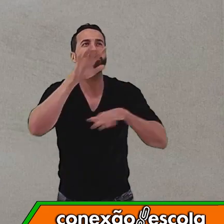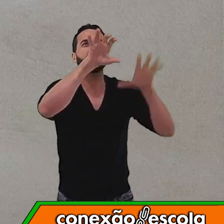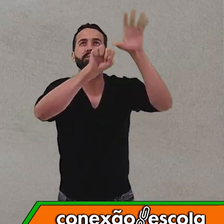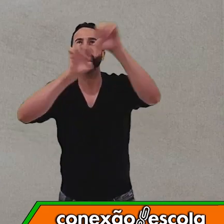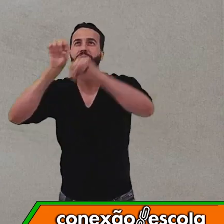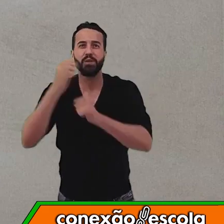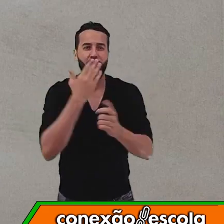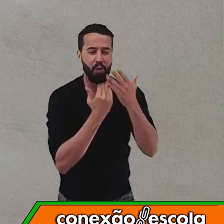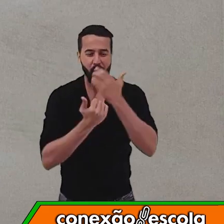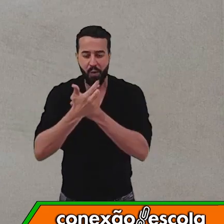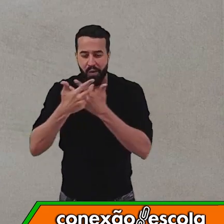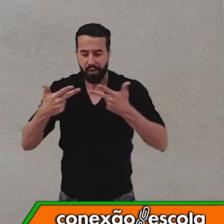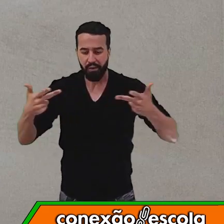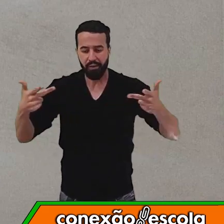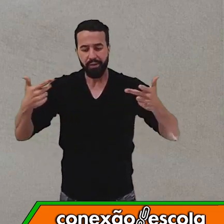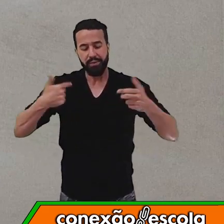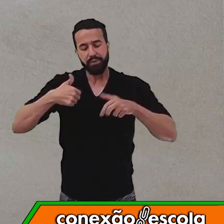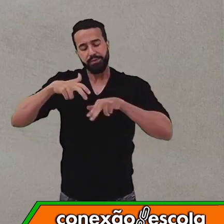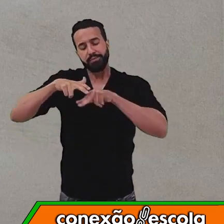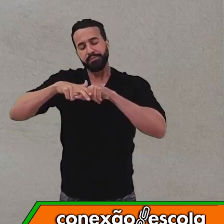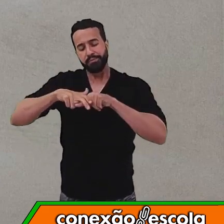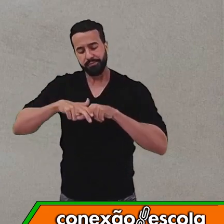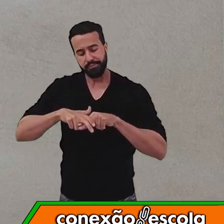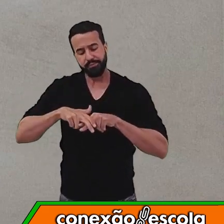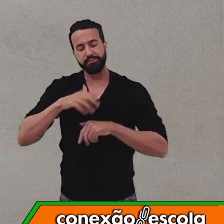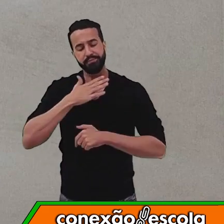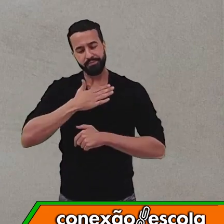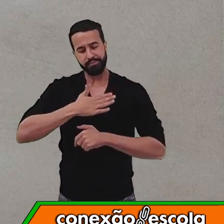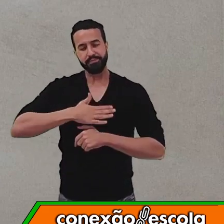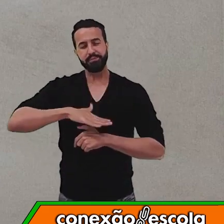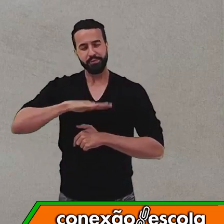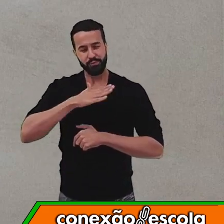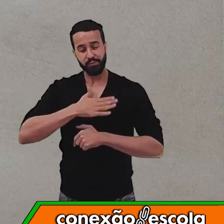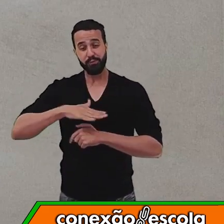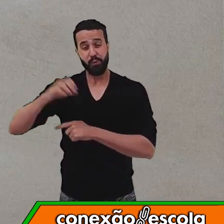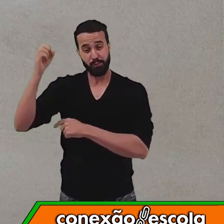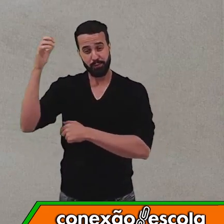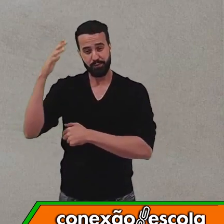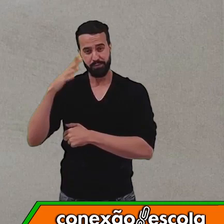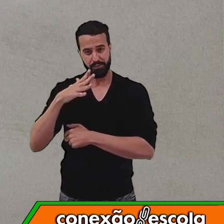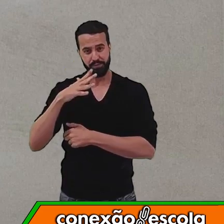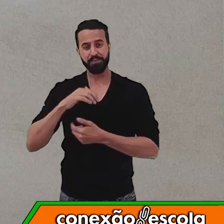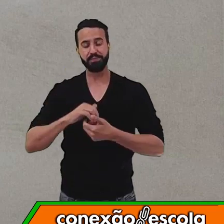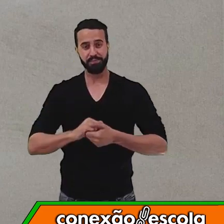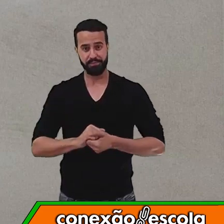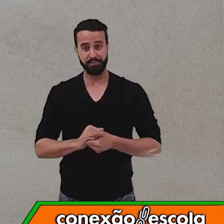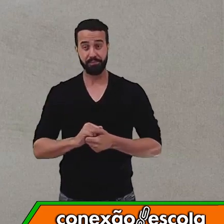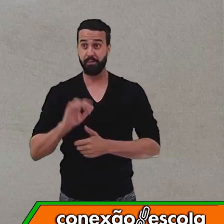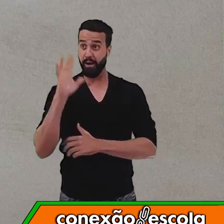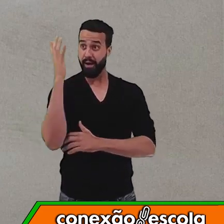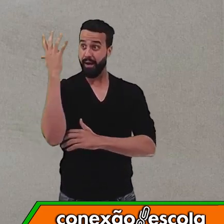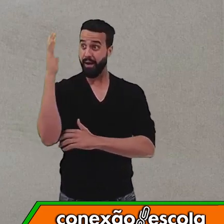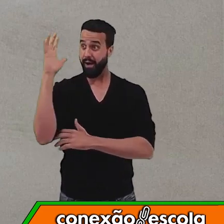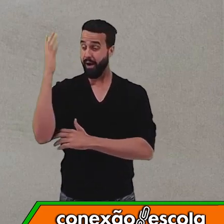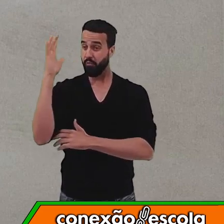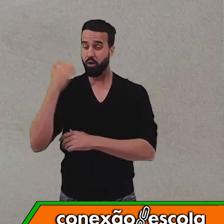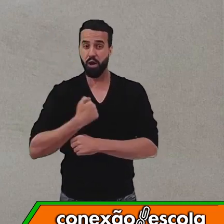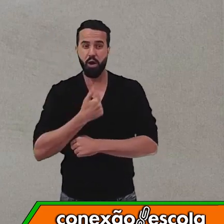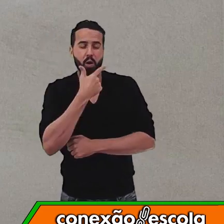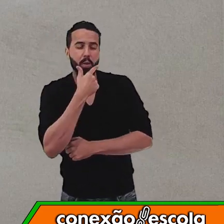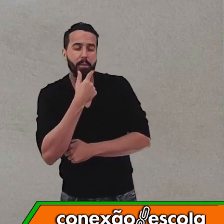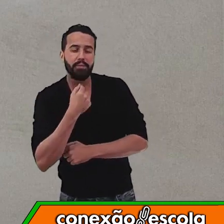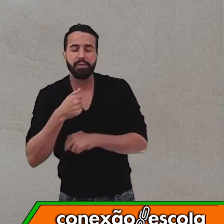frutos e descansou à sua sombra. A árvore que o menino